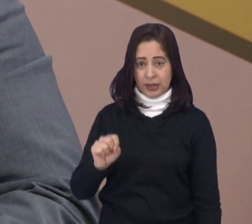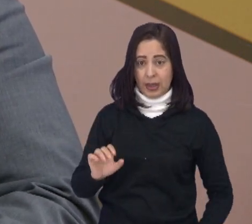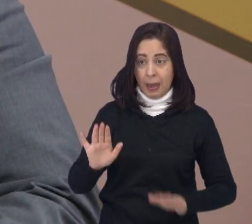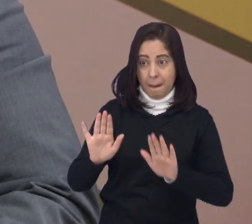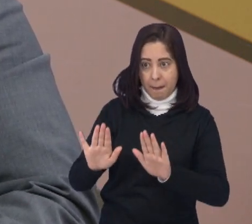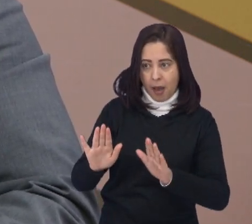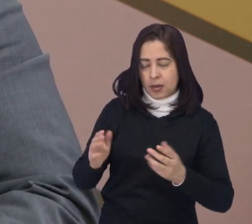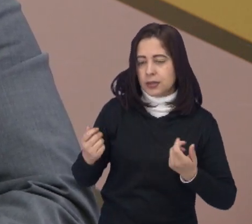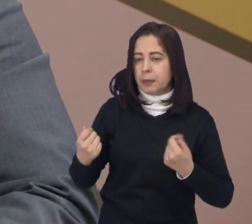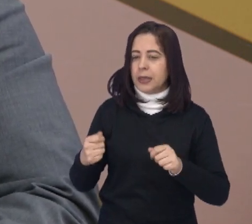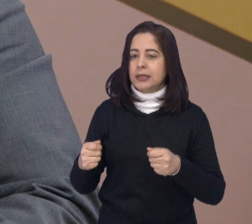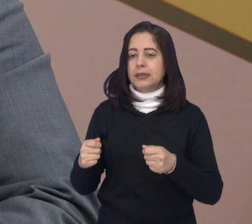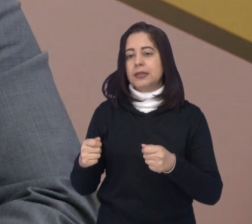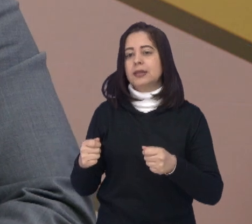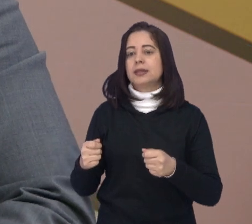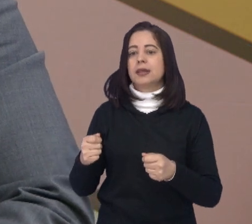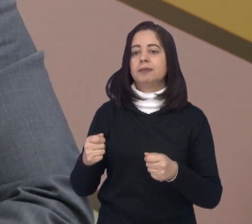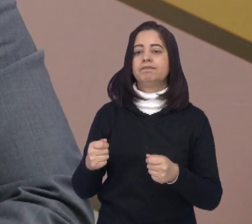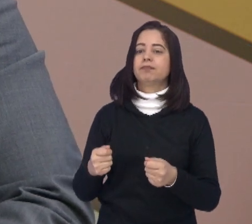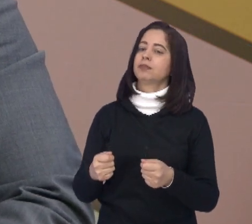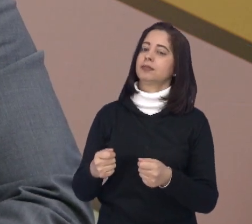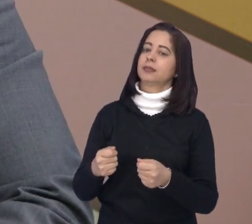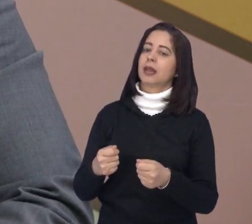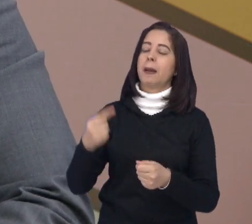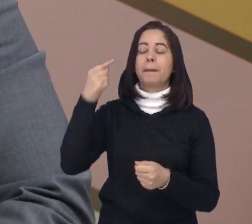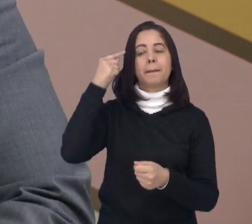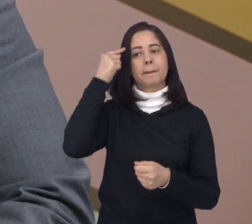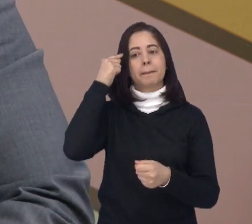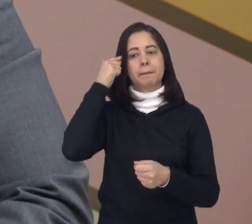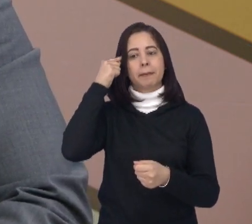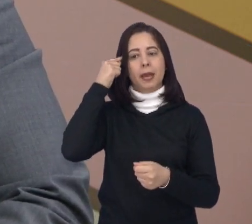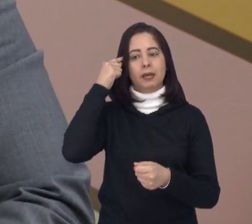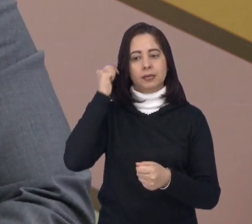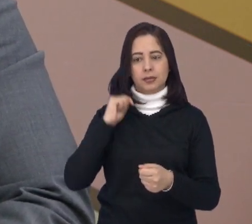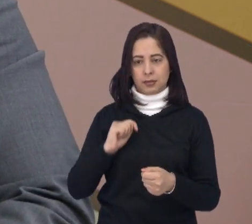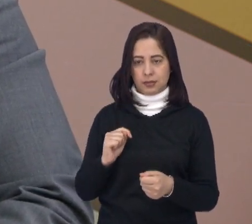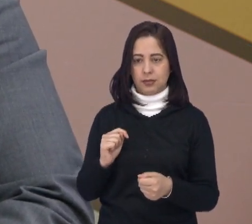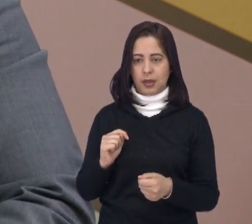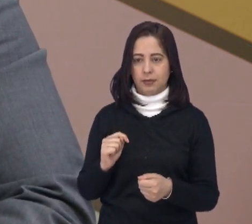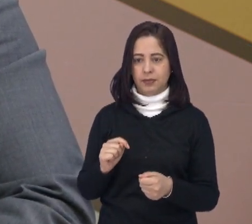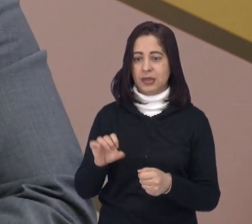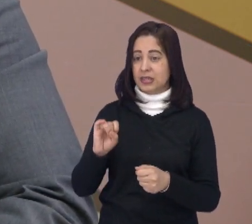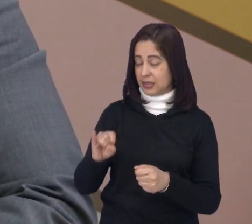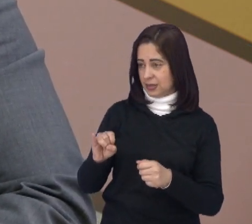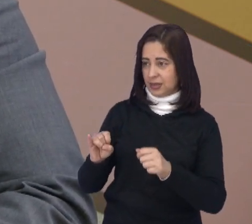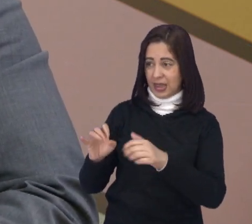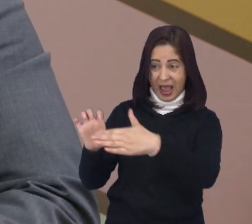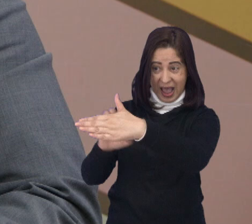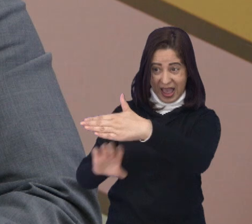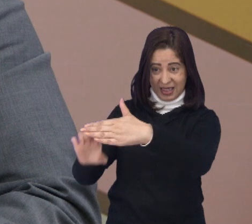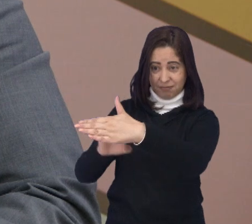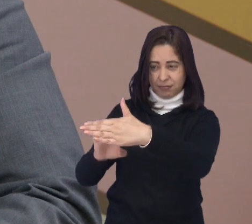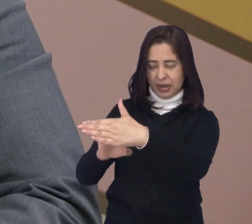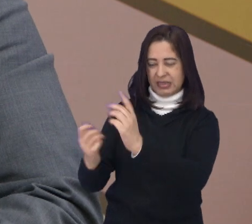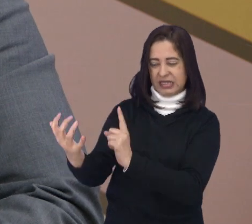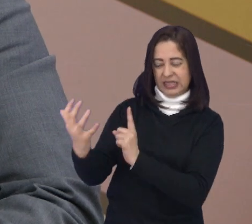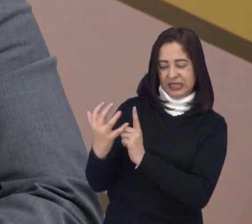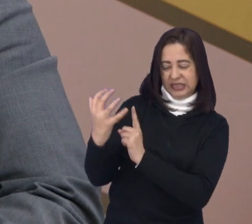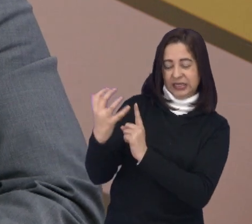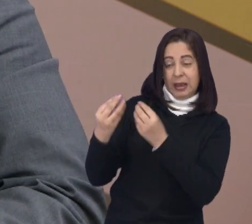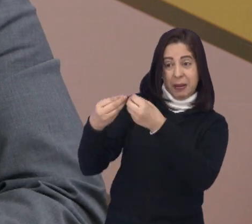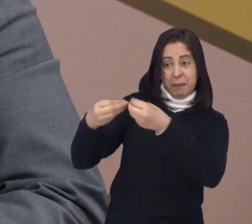que pode contribuir ou mesmo agravar um quadro psiquiátrico e coisas que são trazidas de